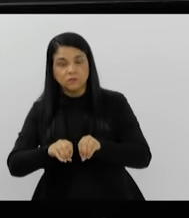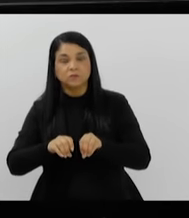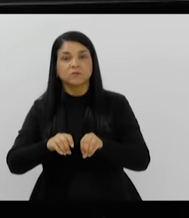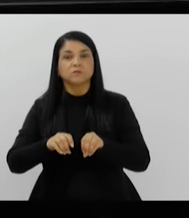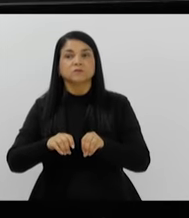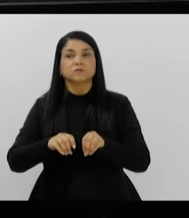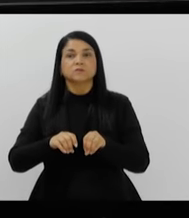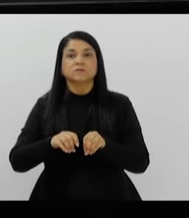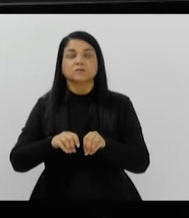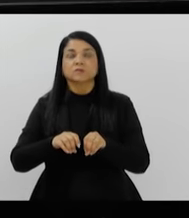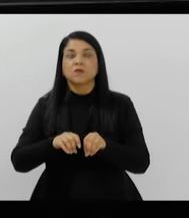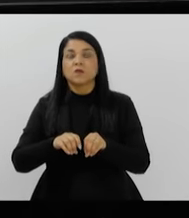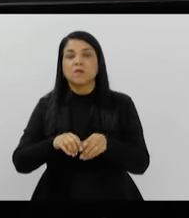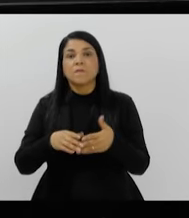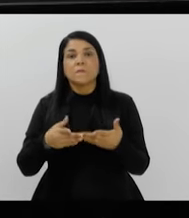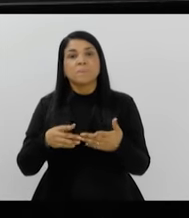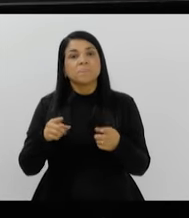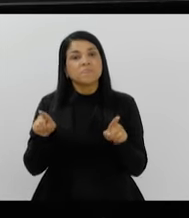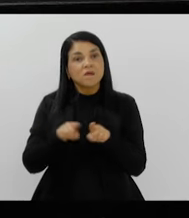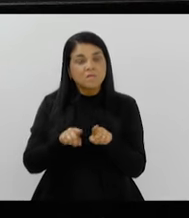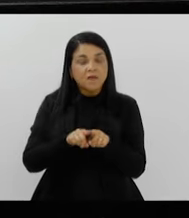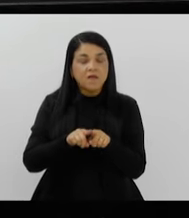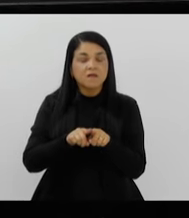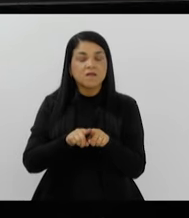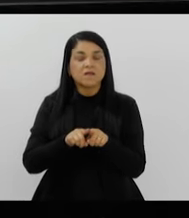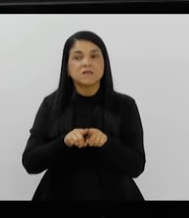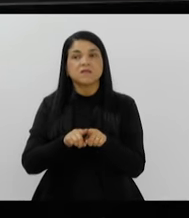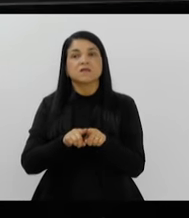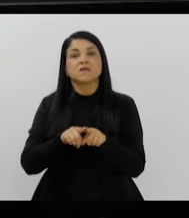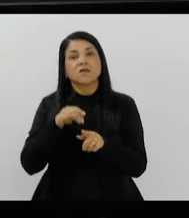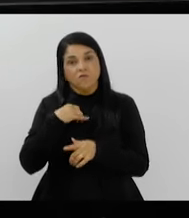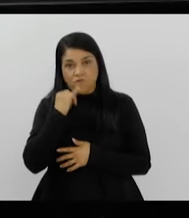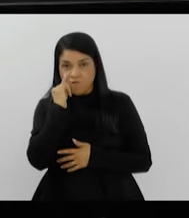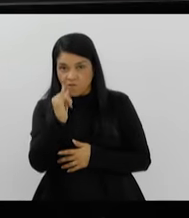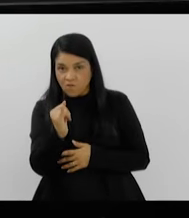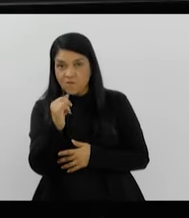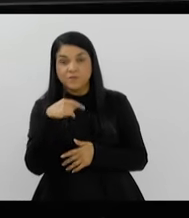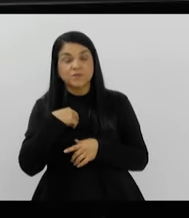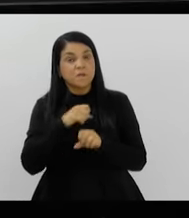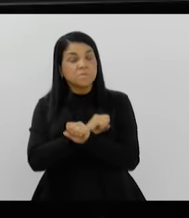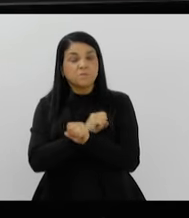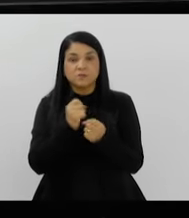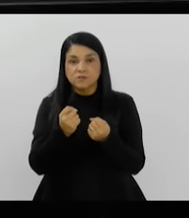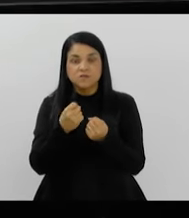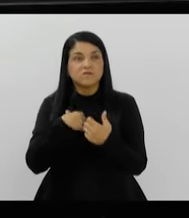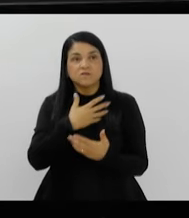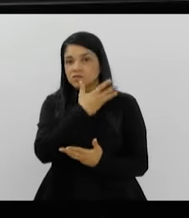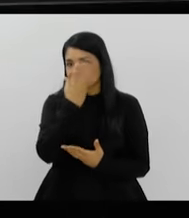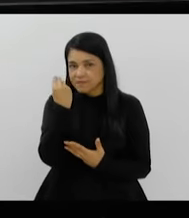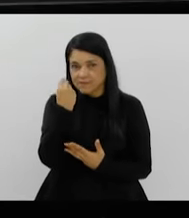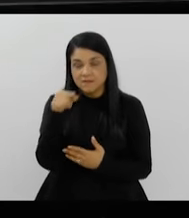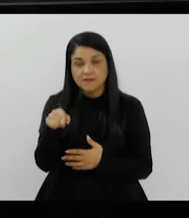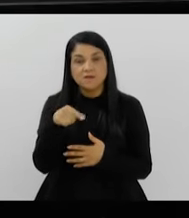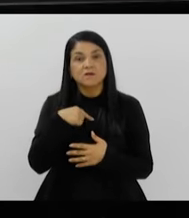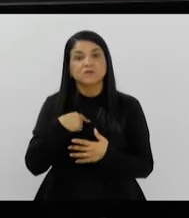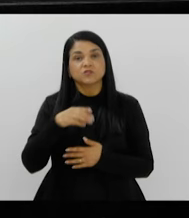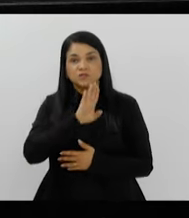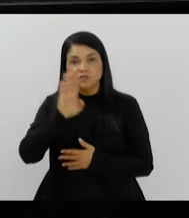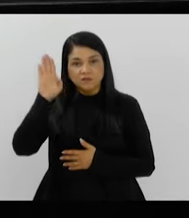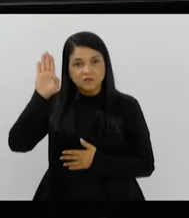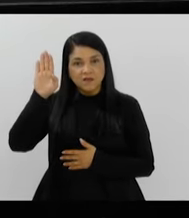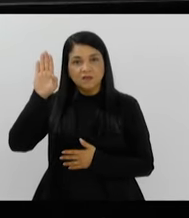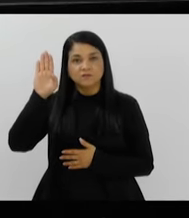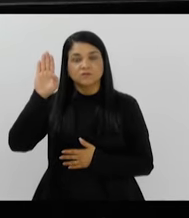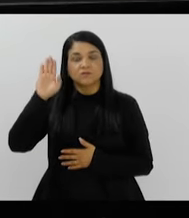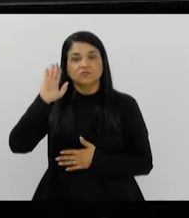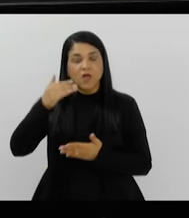é possível deixar, e vejo aqui, quero saudar, não é possível esquecer os candidatos que já